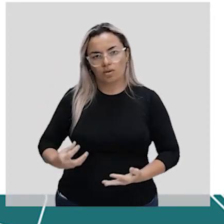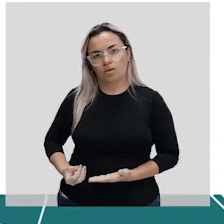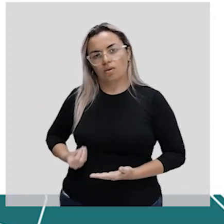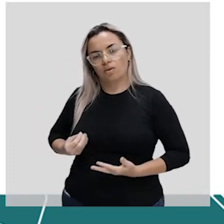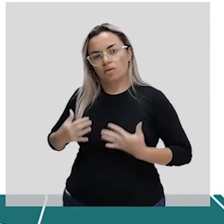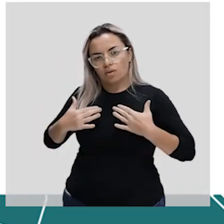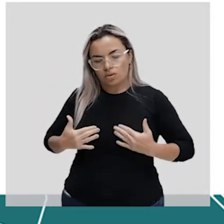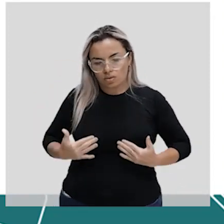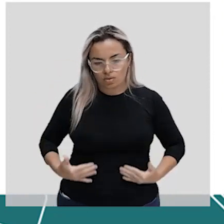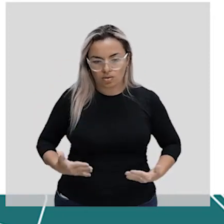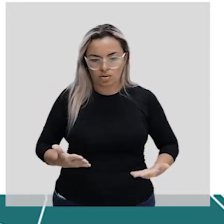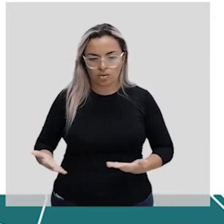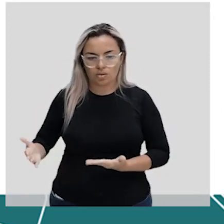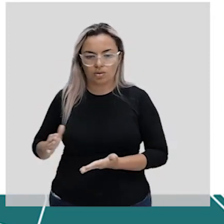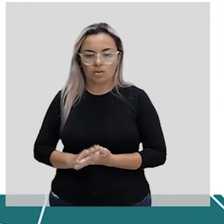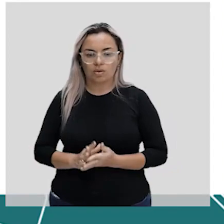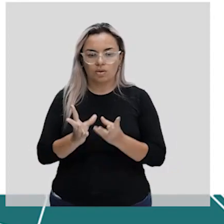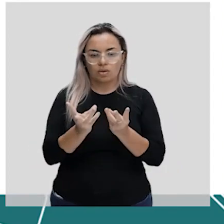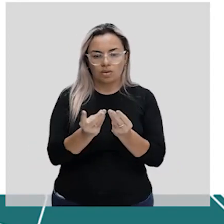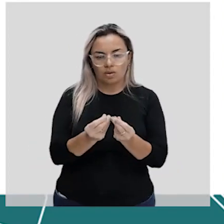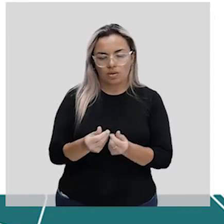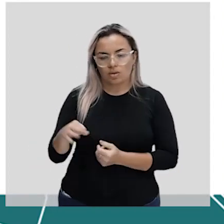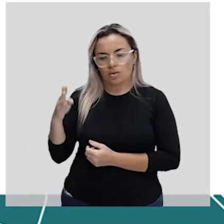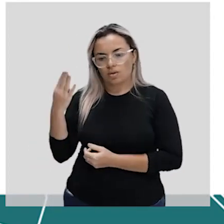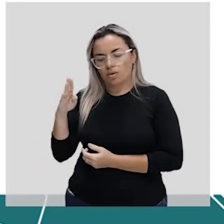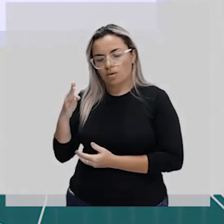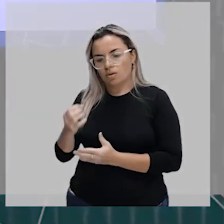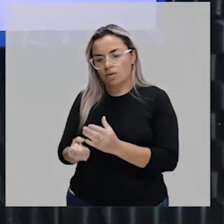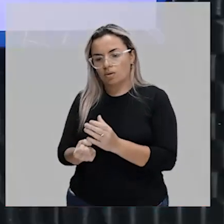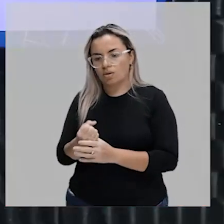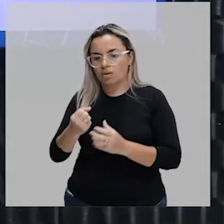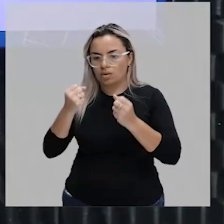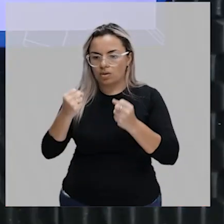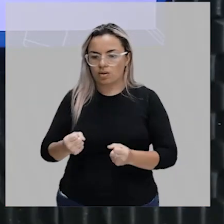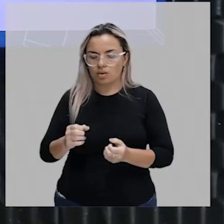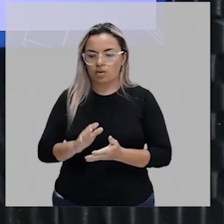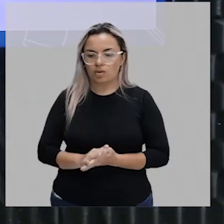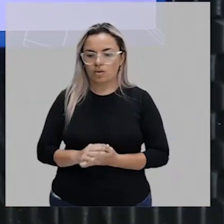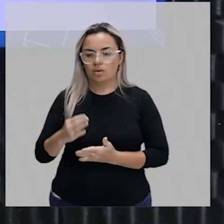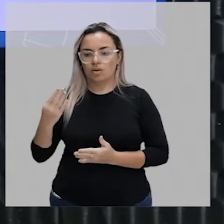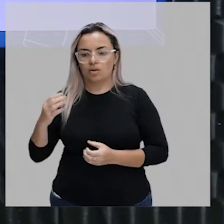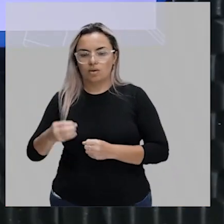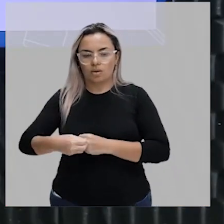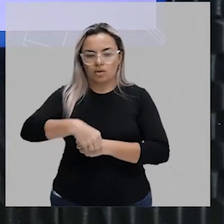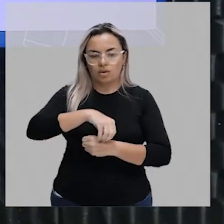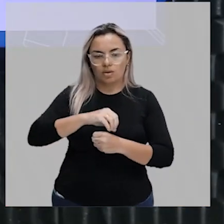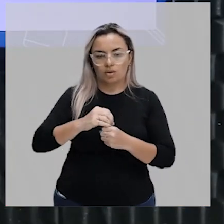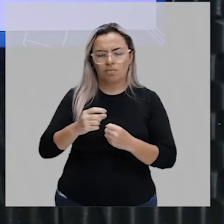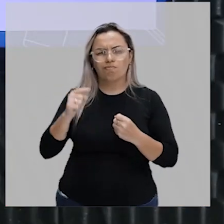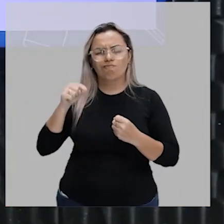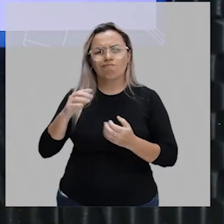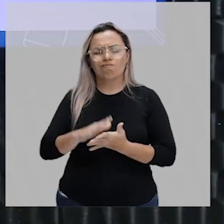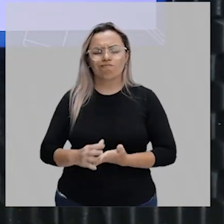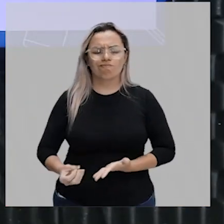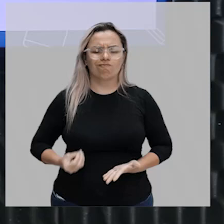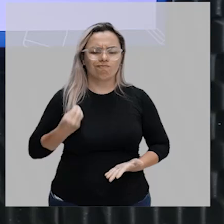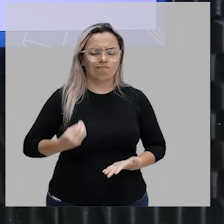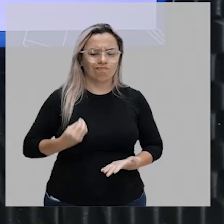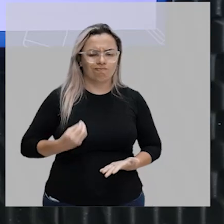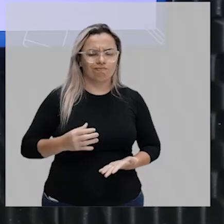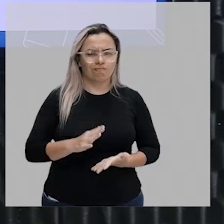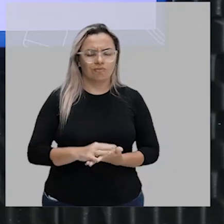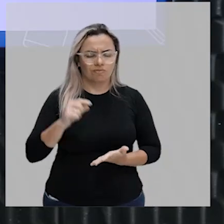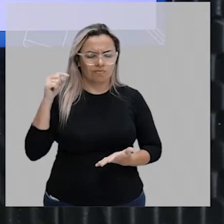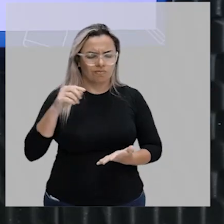tá? As substâncias biológicas formadas, elas poderiam formar as biomoléculas necessárias à vida? Será que essas moléculas que